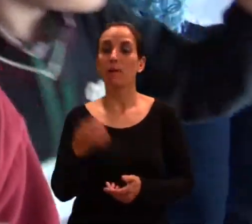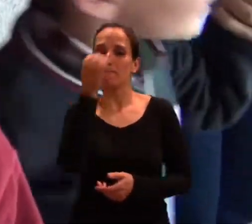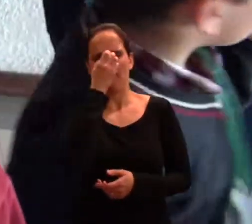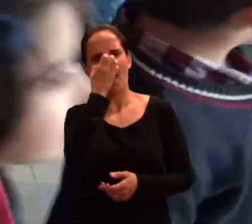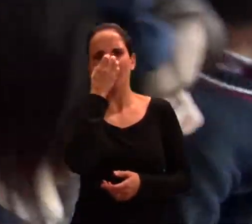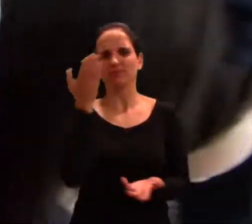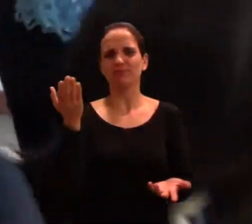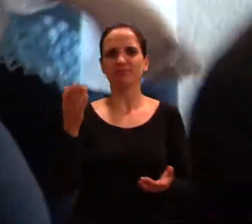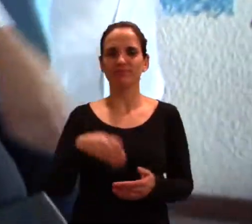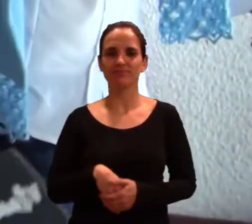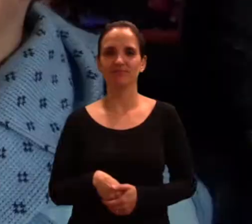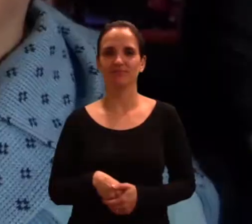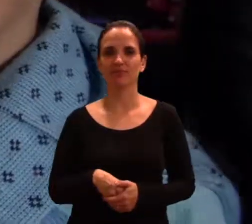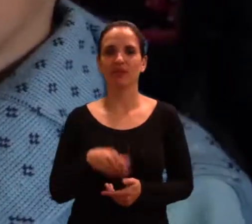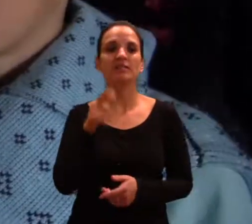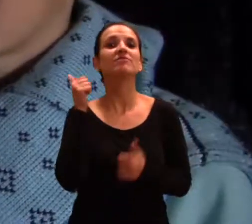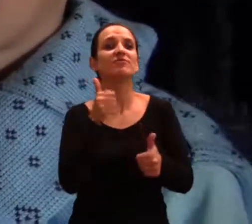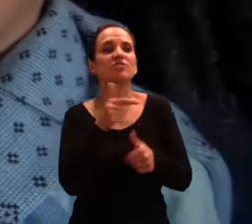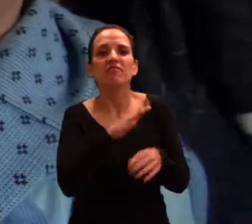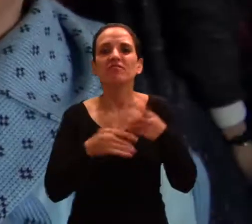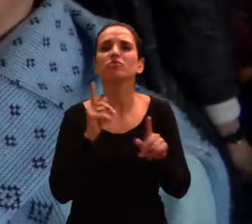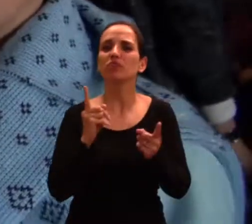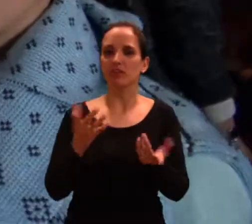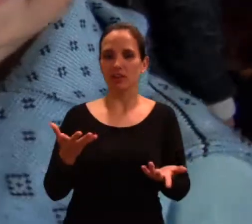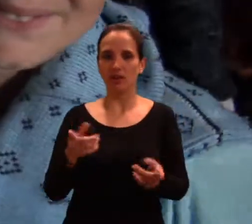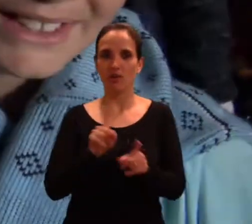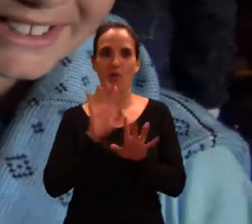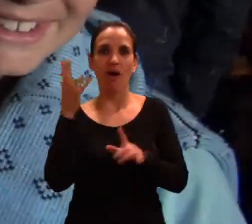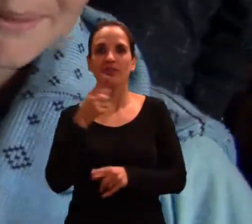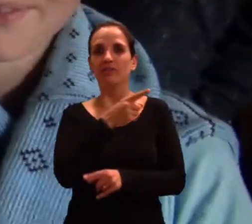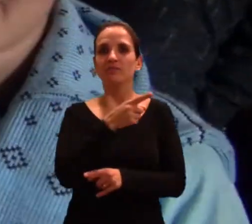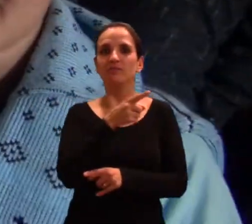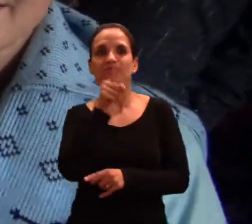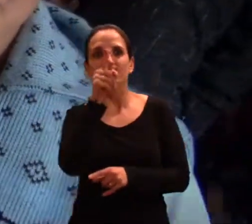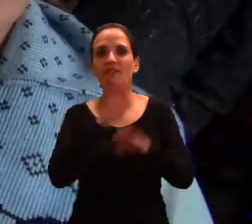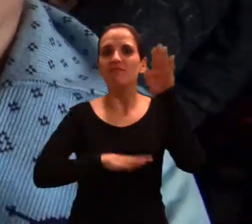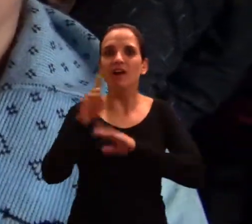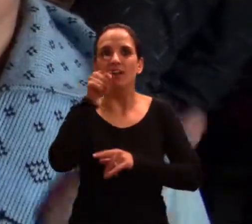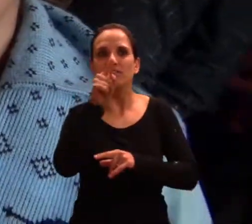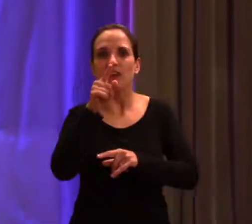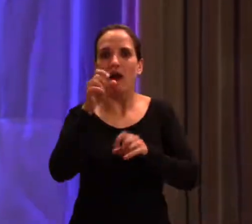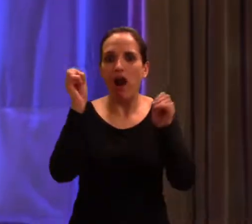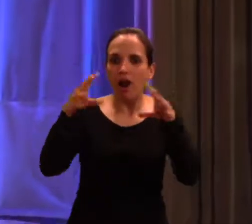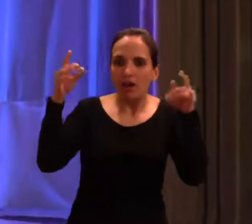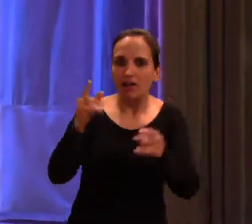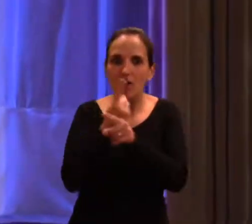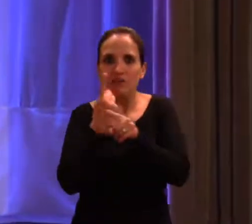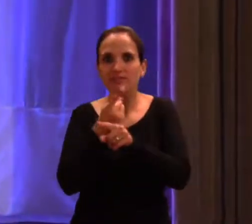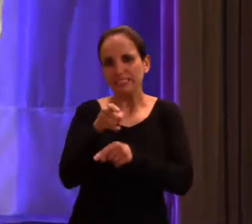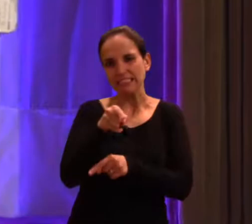Dos palhaços! Foi a coisa mais fixe que as fizeram? Quando eles estavam aí a fazer aqueles